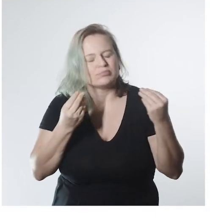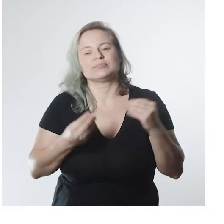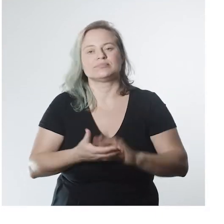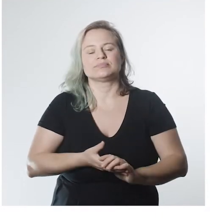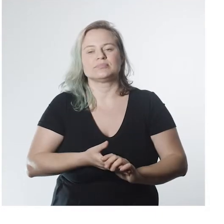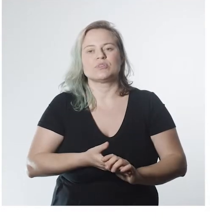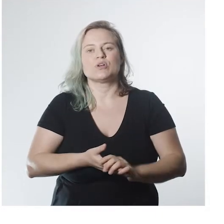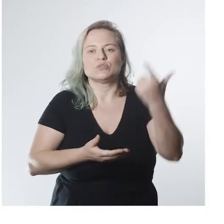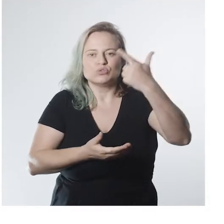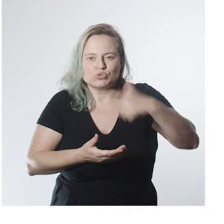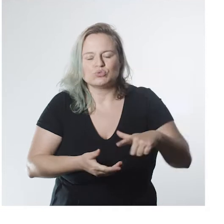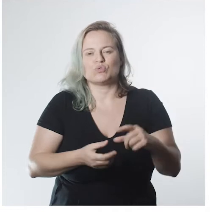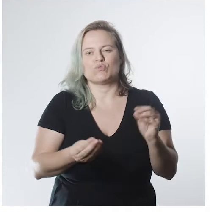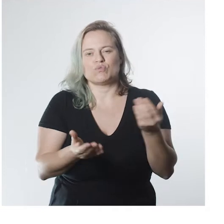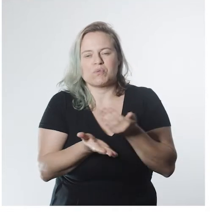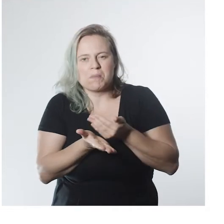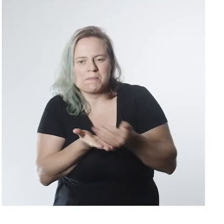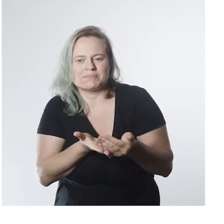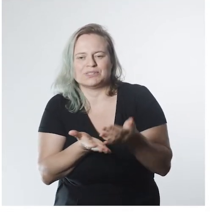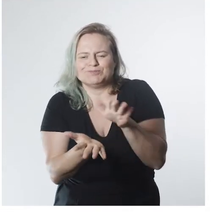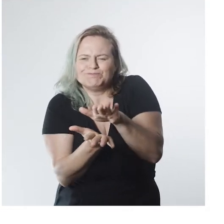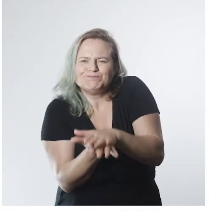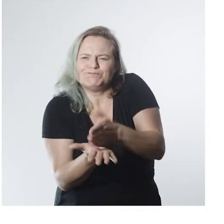pegar novamente, a gente vai jogar a água de novo.